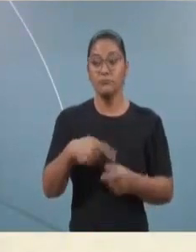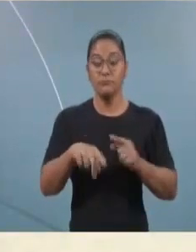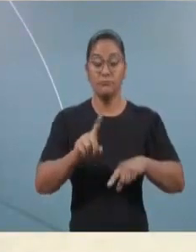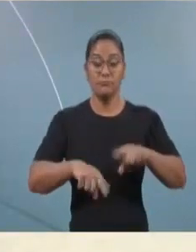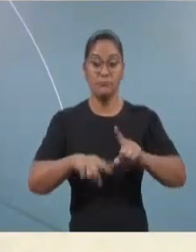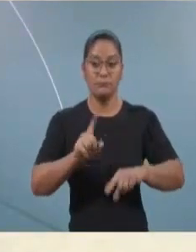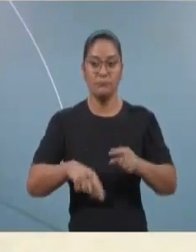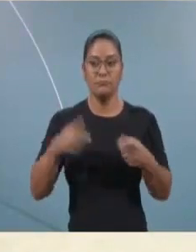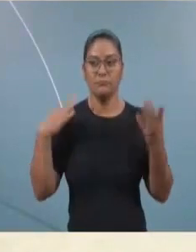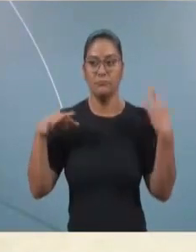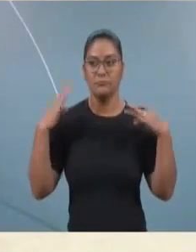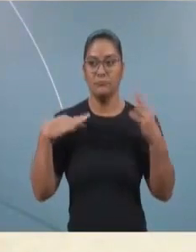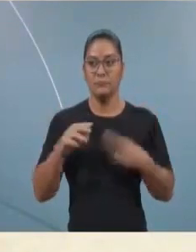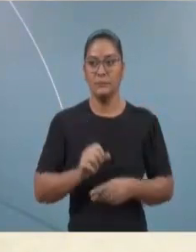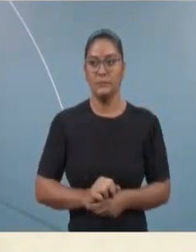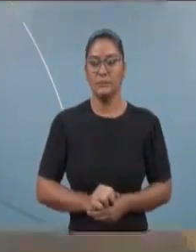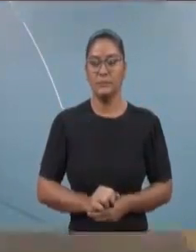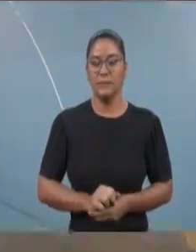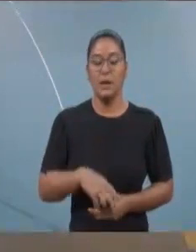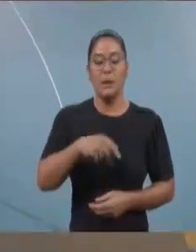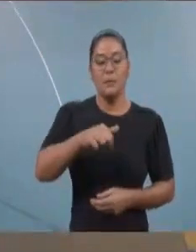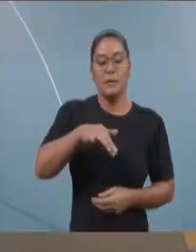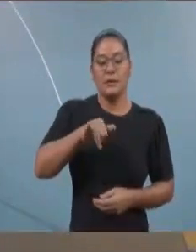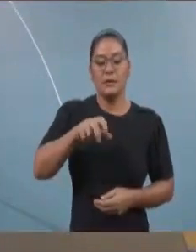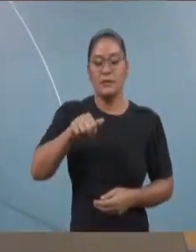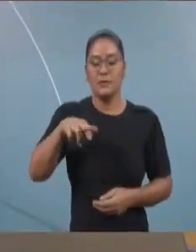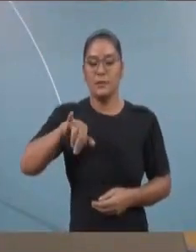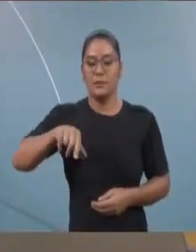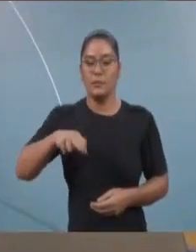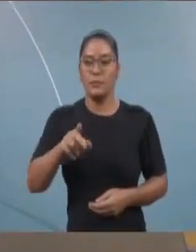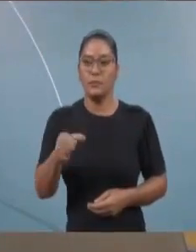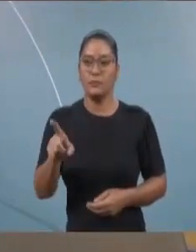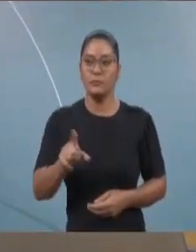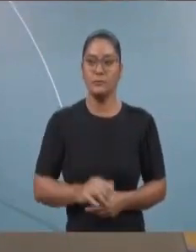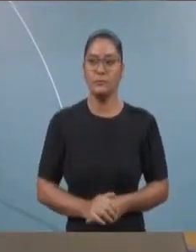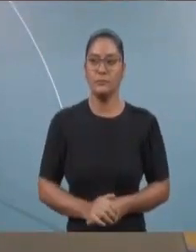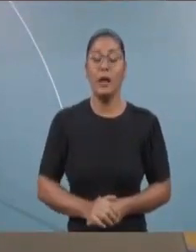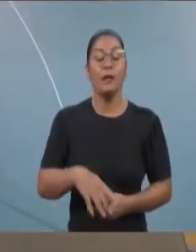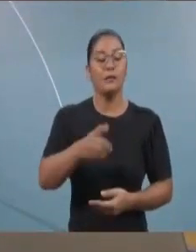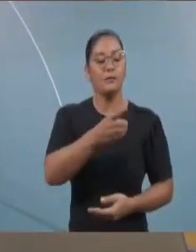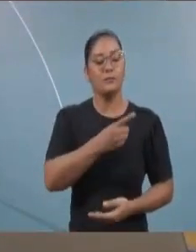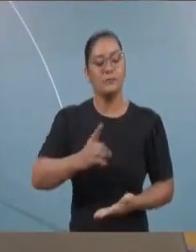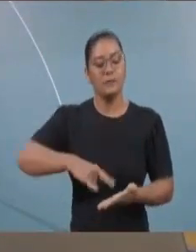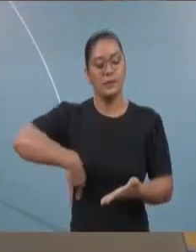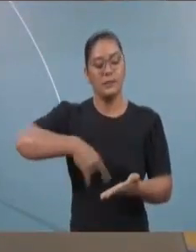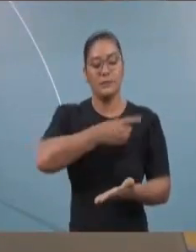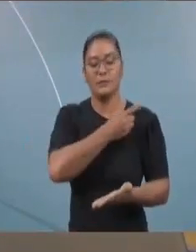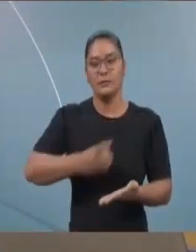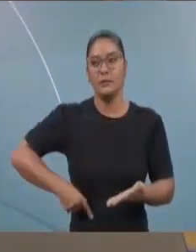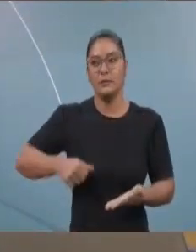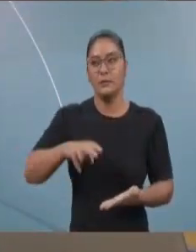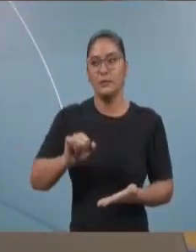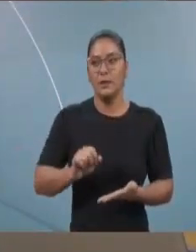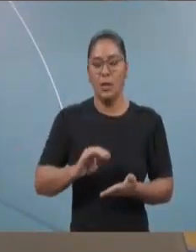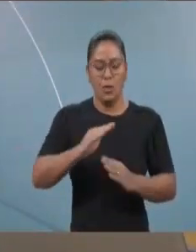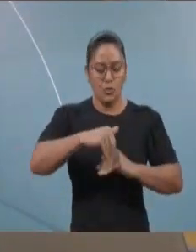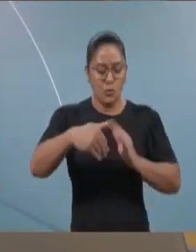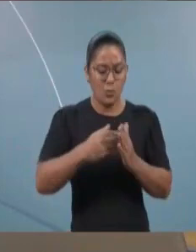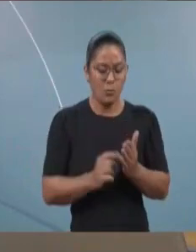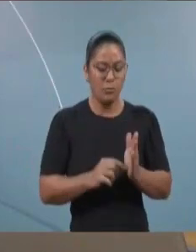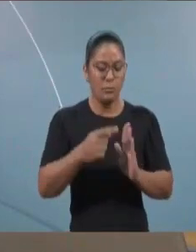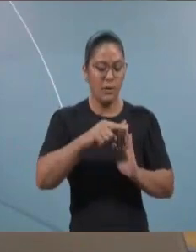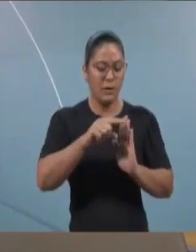turístico material os paros de maracaj requerimento Deputado Neilton de solicitando a lista de toda medicação